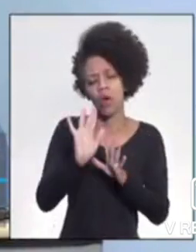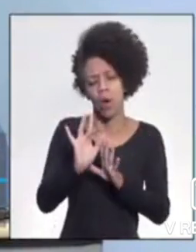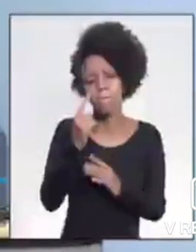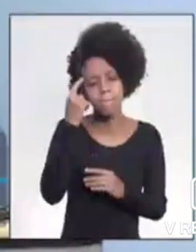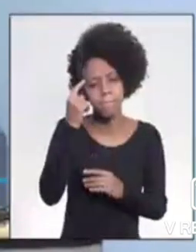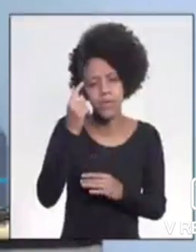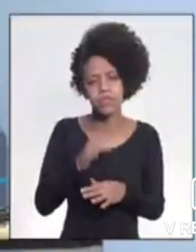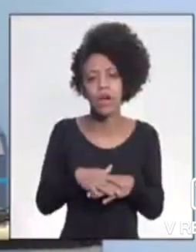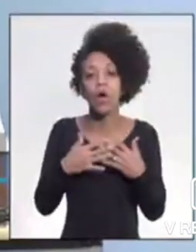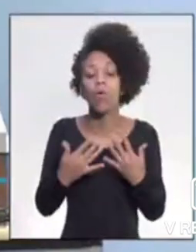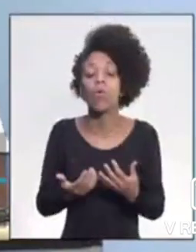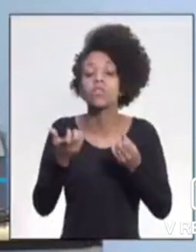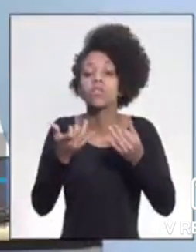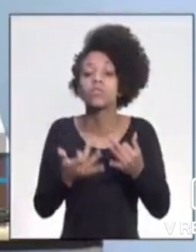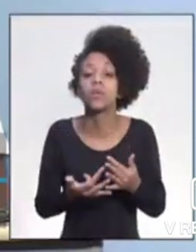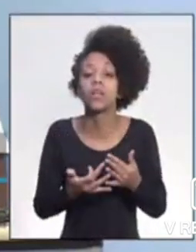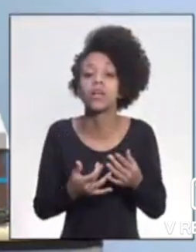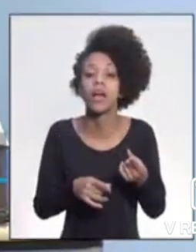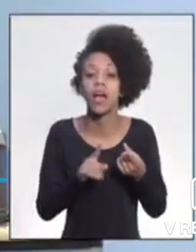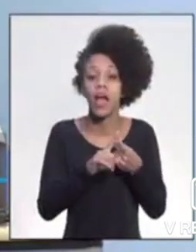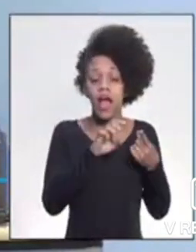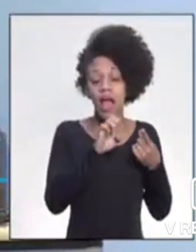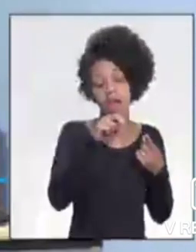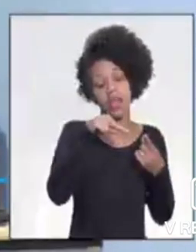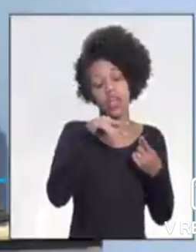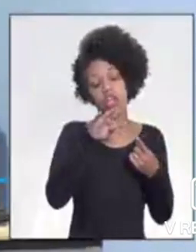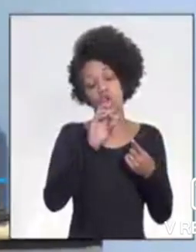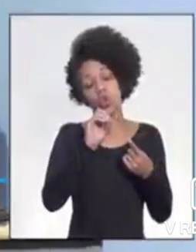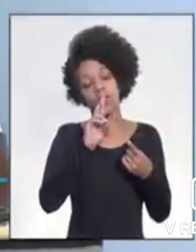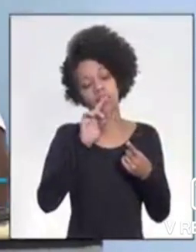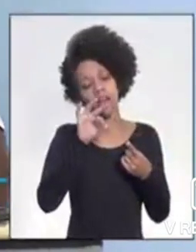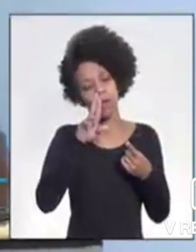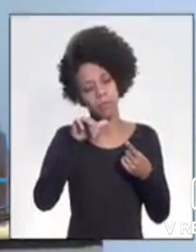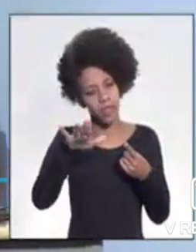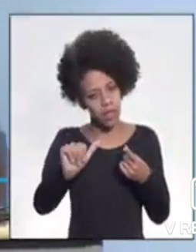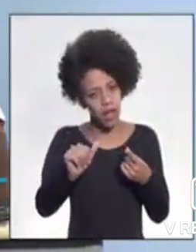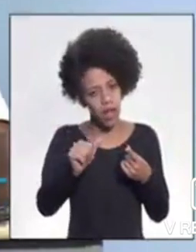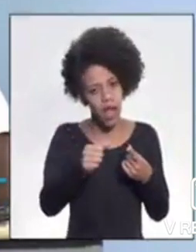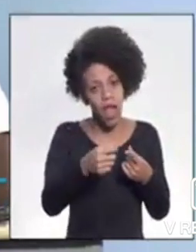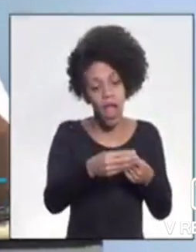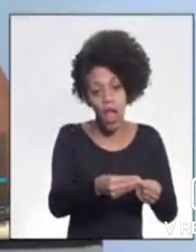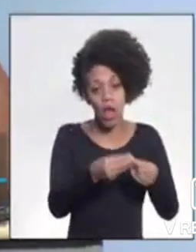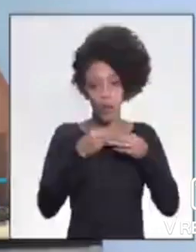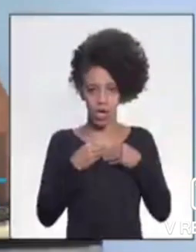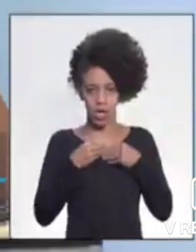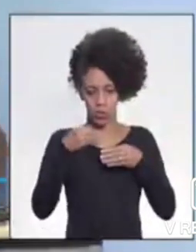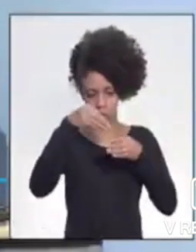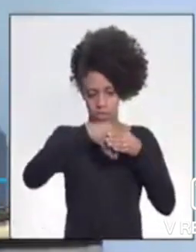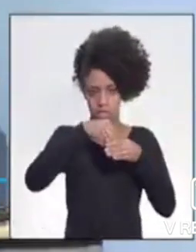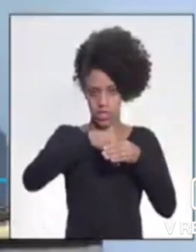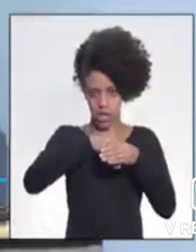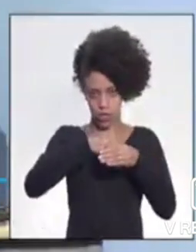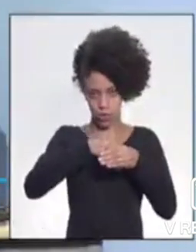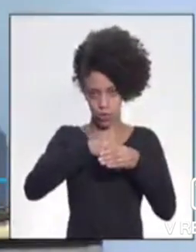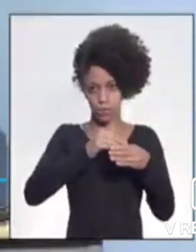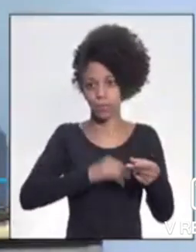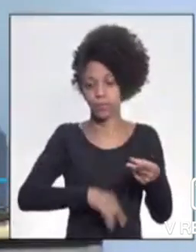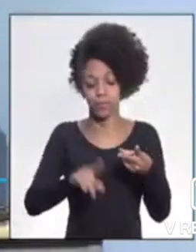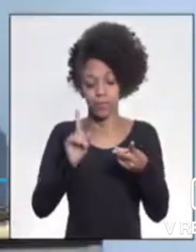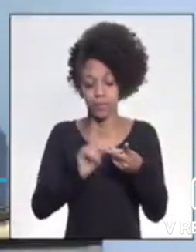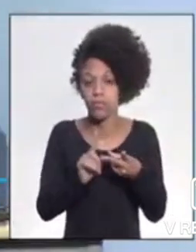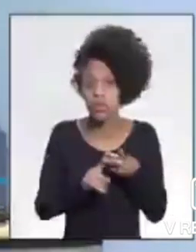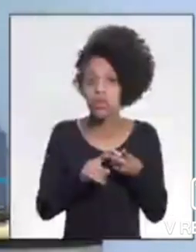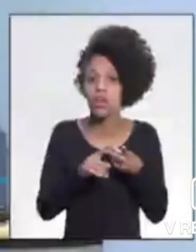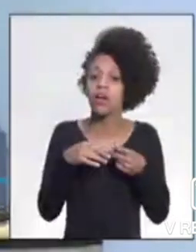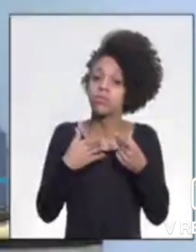a gente fala reação endotérmica, tipo algo que você ganha, né? Tá para dentro, o exotérmico tá para fora. Como na aula passada